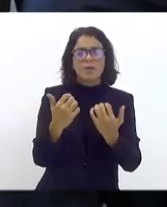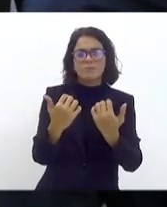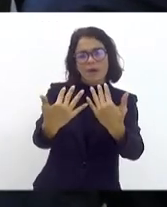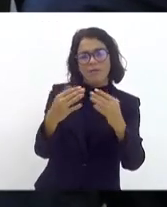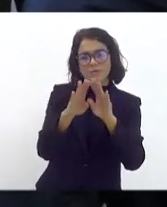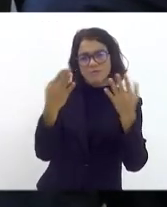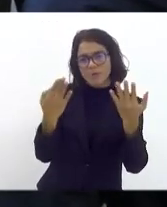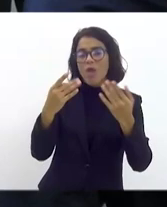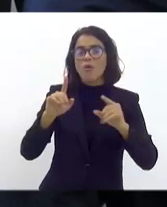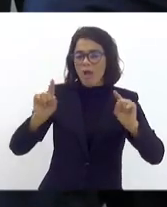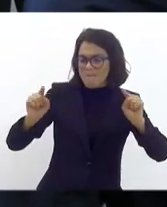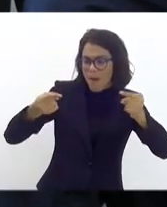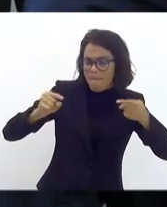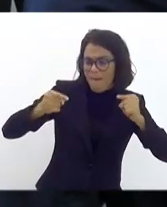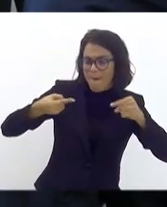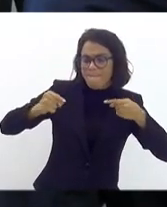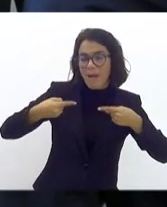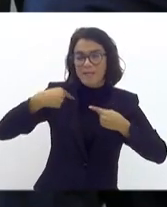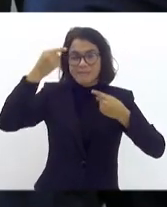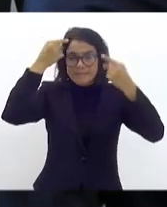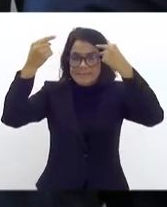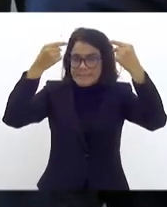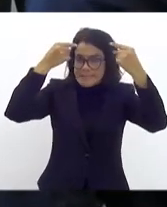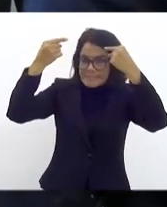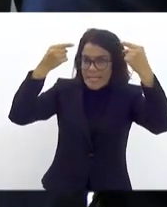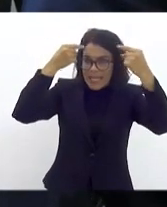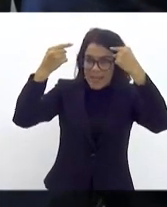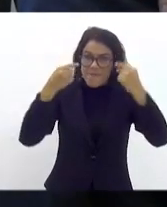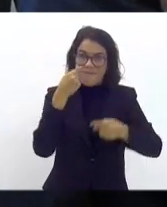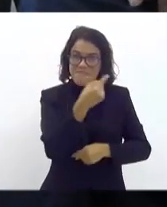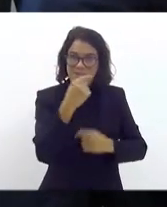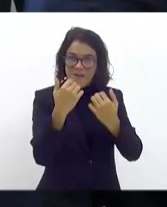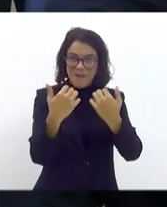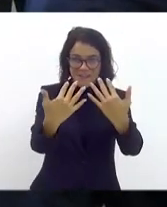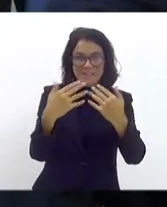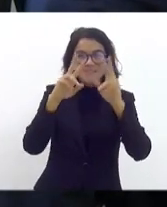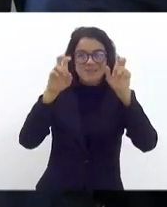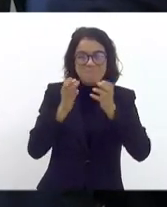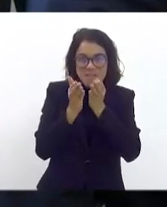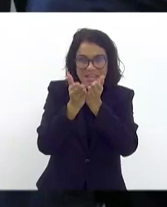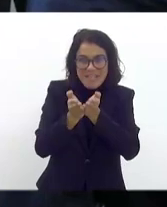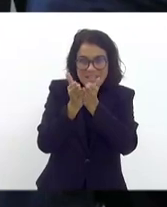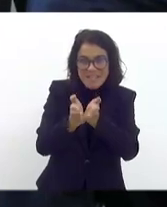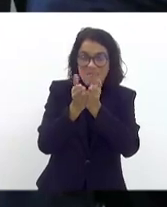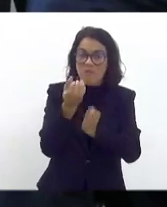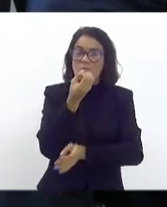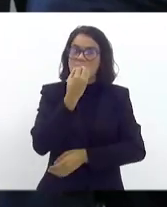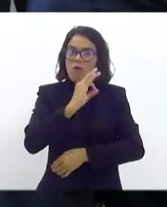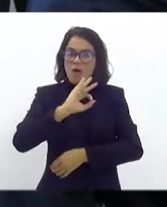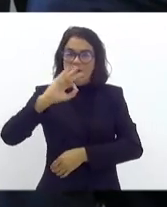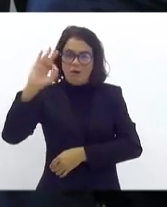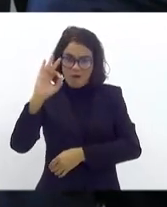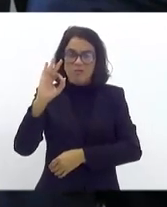sempre um local de confronto de ideias, né? Nós vimos lá aquela audiência pública dos navios, que foi uma boa audiência. Tenho feito